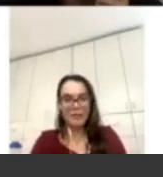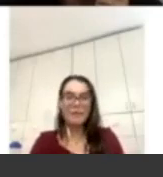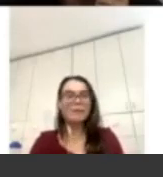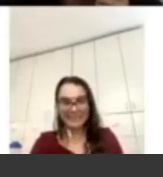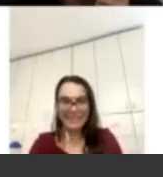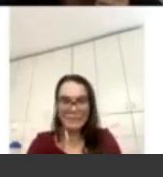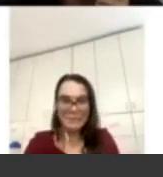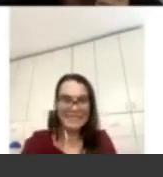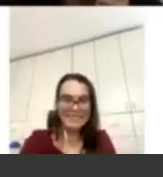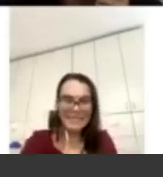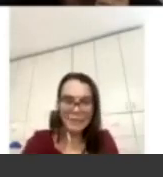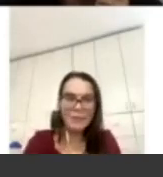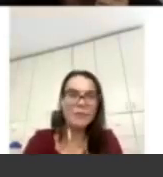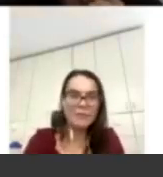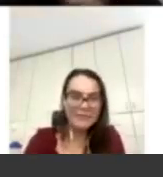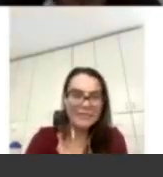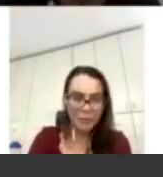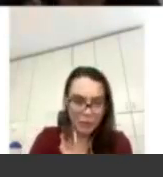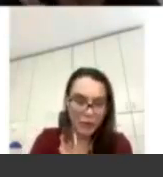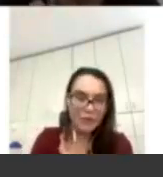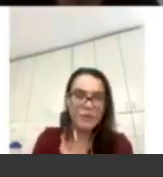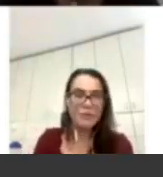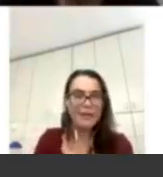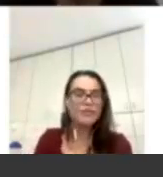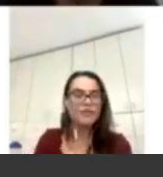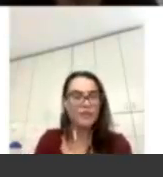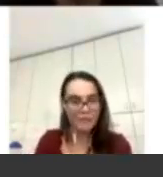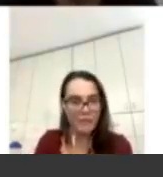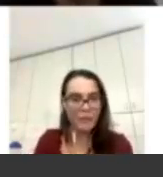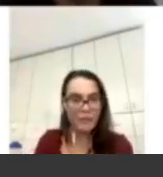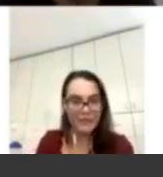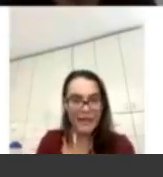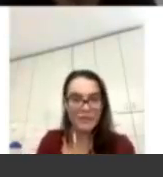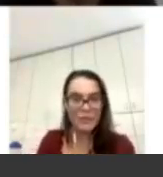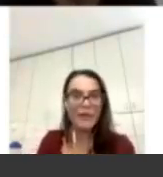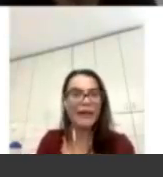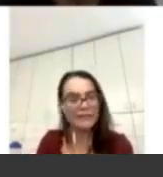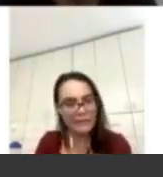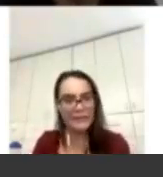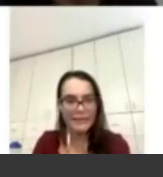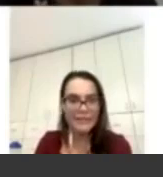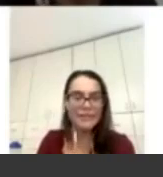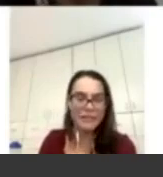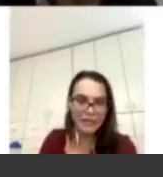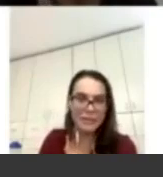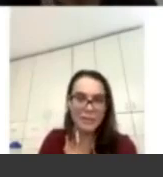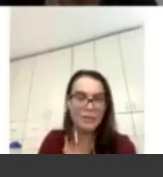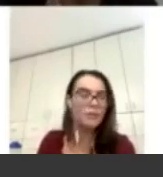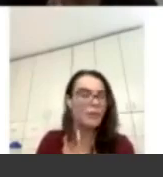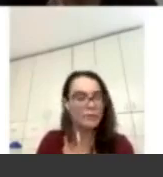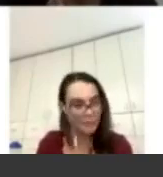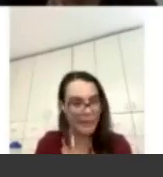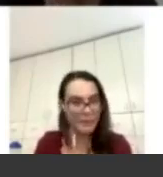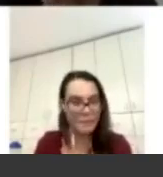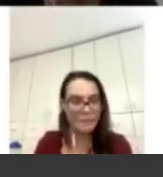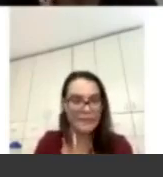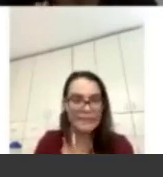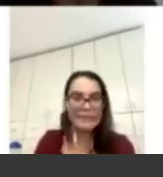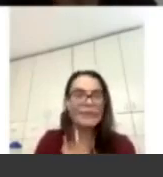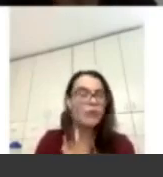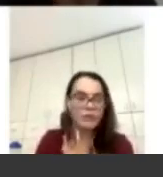Então, só completando a minha apresentação, meu nome é Fernanda Melchior, eu sou médica de família e comunidade, sou guide leader e líder de treinamento do programa